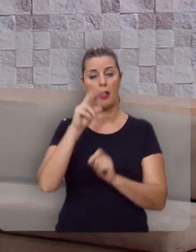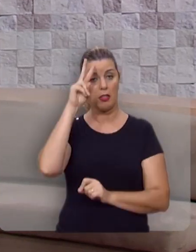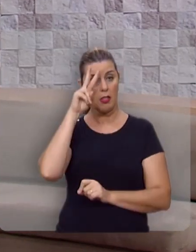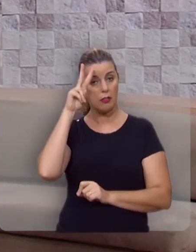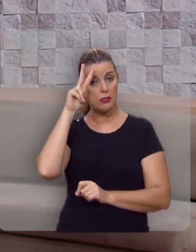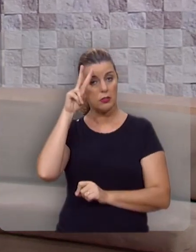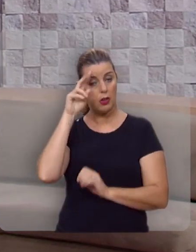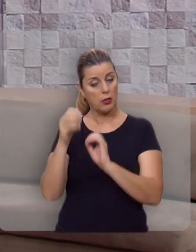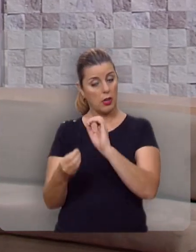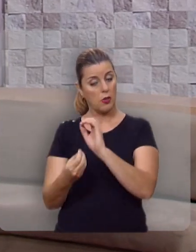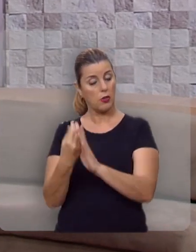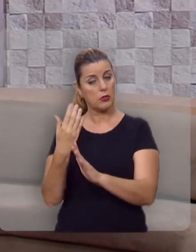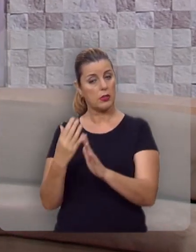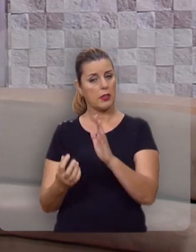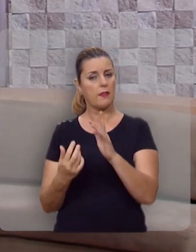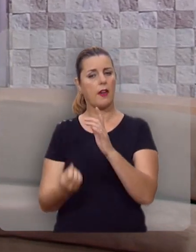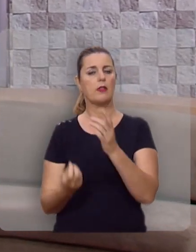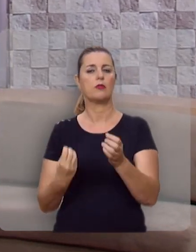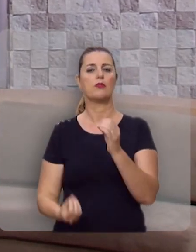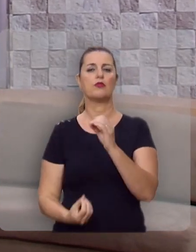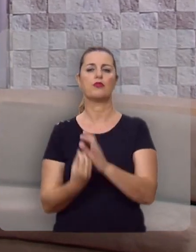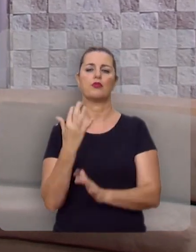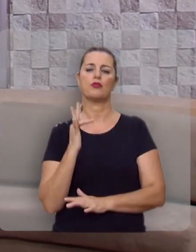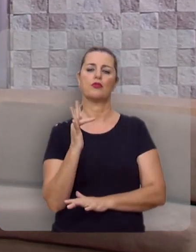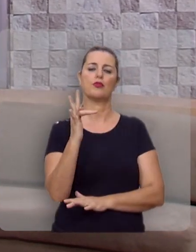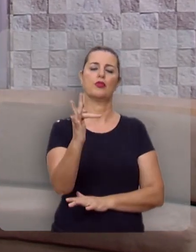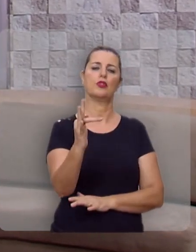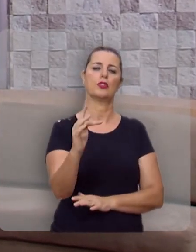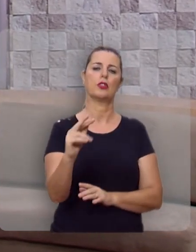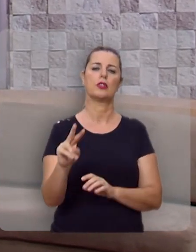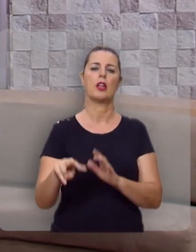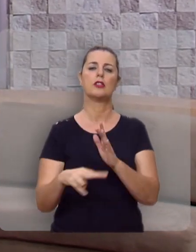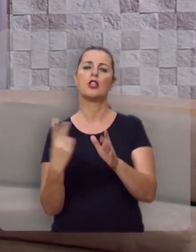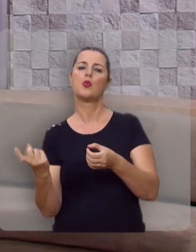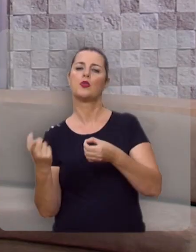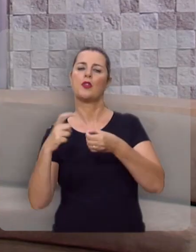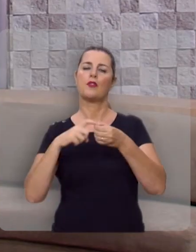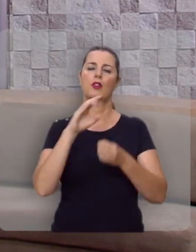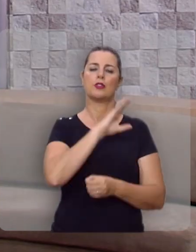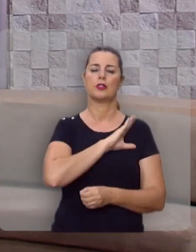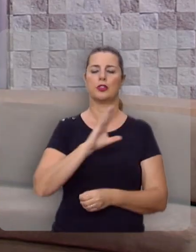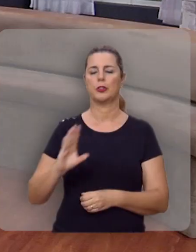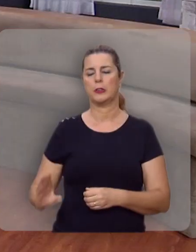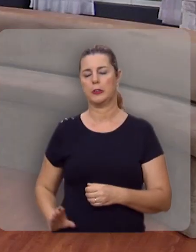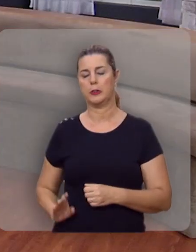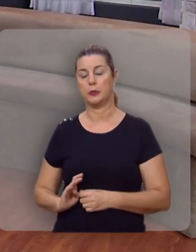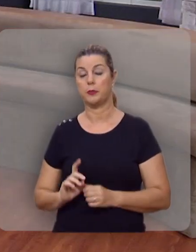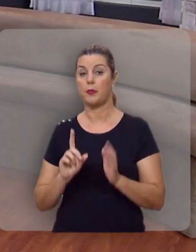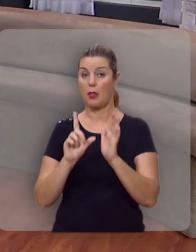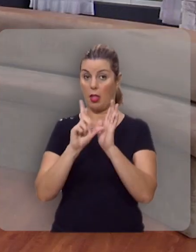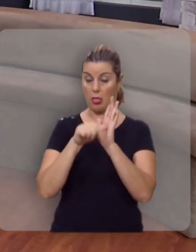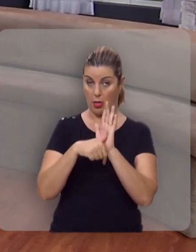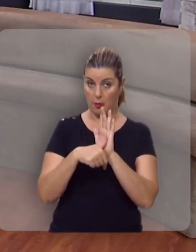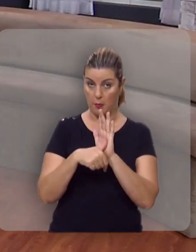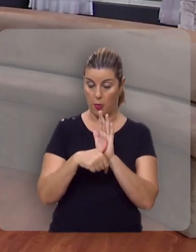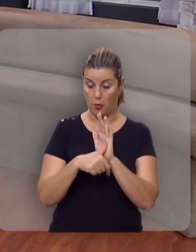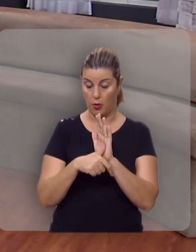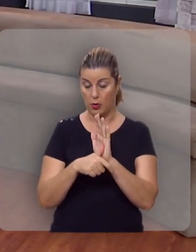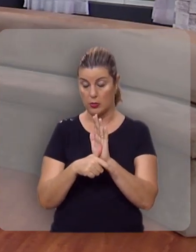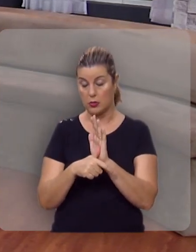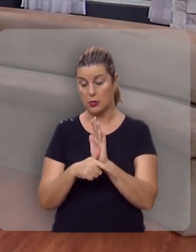na história, que há de se consumar na segunda vinda de Cristo. Depois que